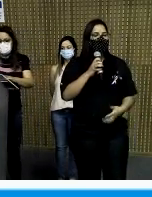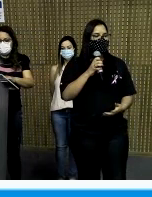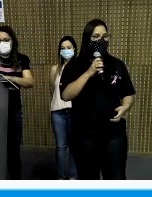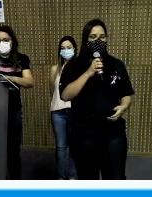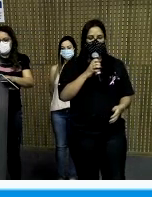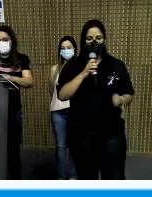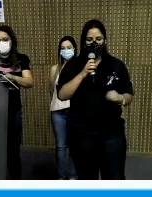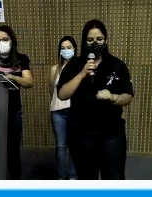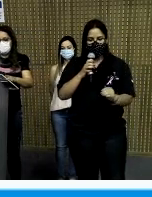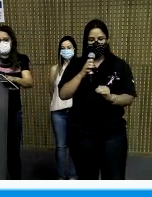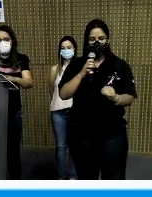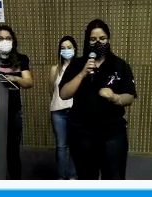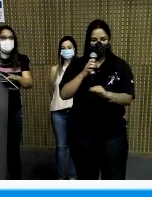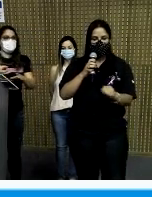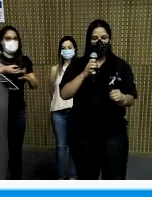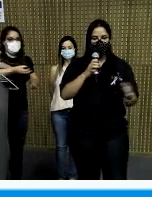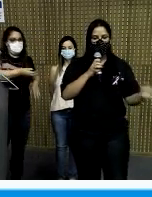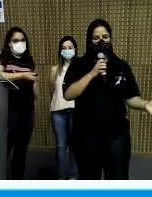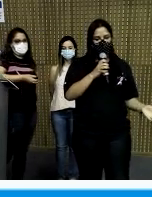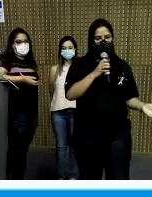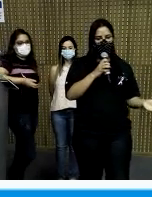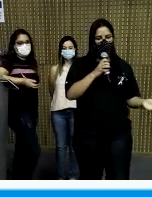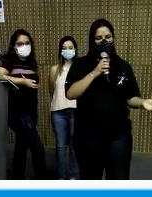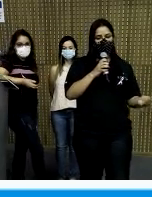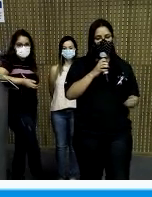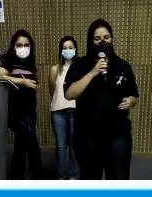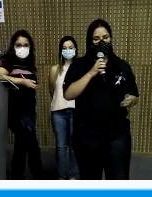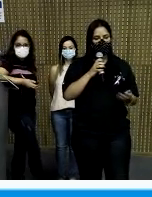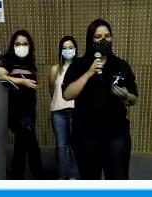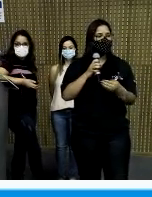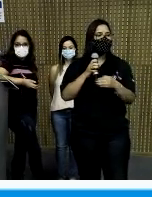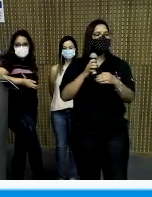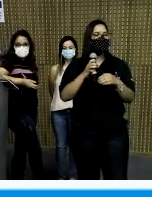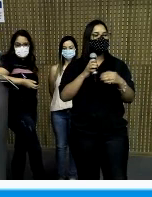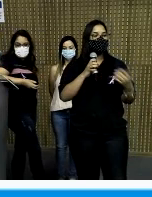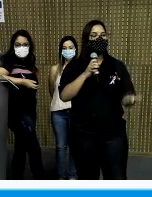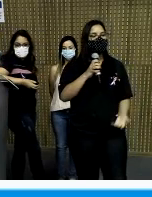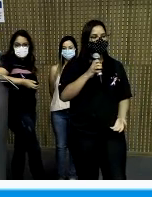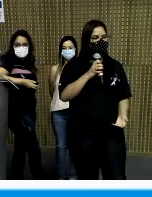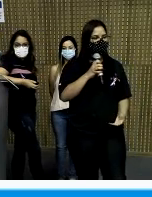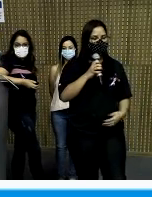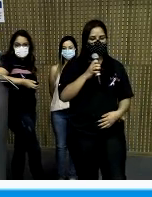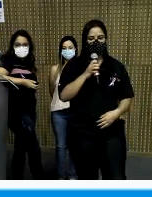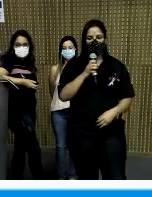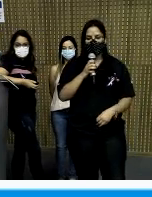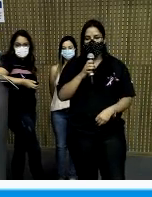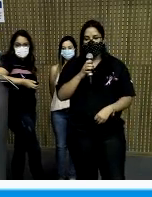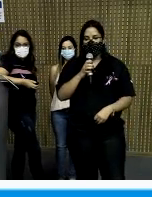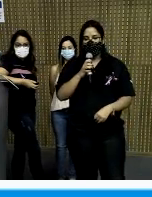tentar reduzir isso, porque, de certa forma, se manteve, tanto no ano de 2020 inteiro, foi praticamente o primeiro semestre só desse ano,